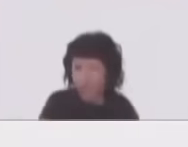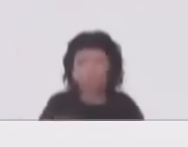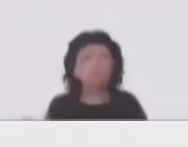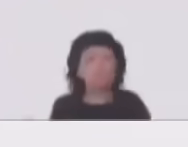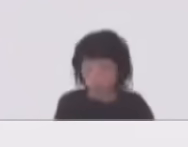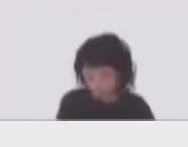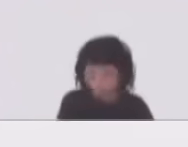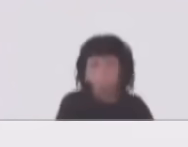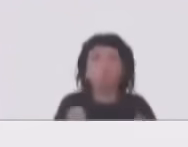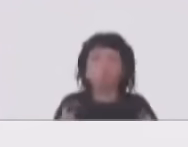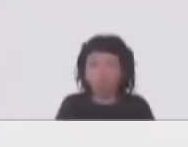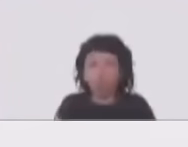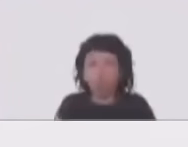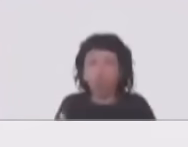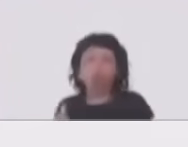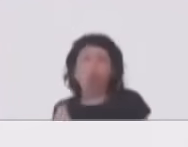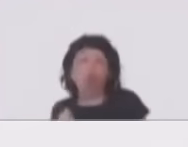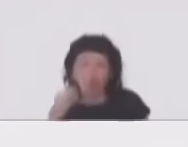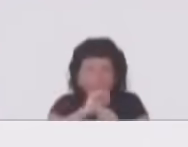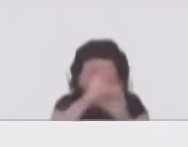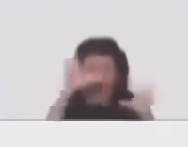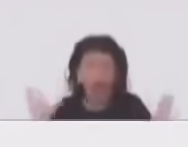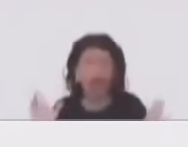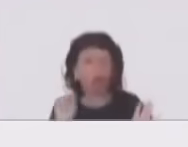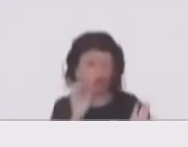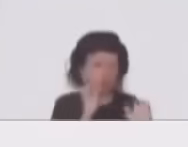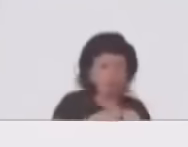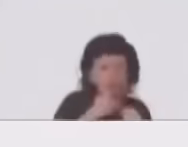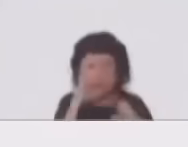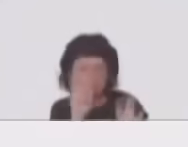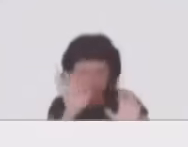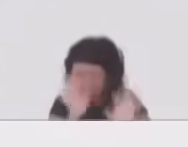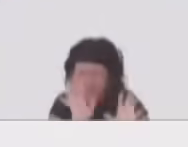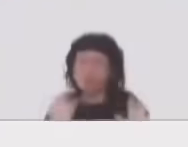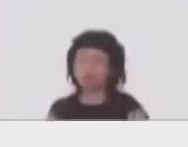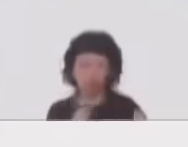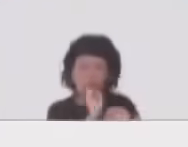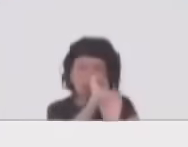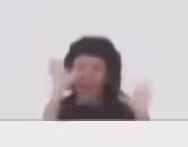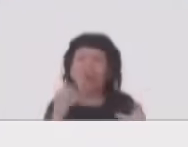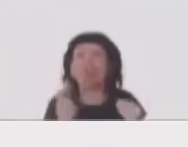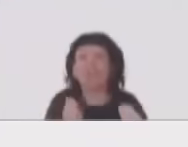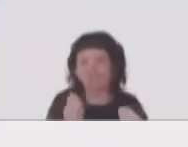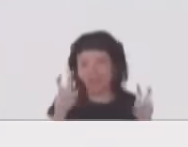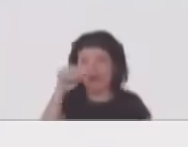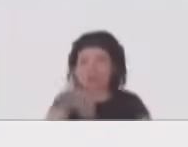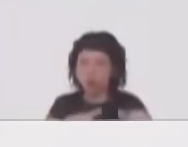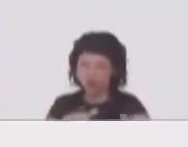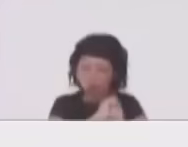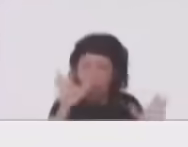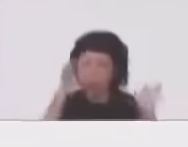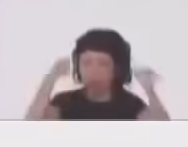transparência e lhe deram certidumbre a lo mais importante que tem a vida democrática, que é o voto de los ciudadanos. Así